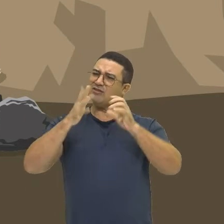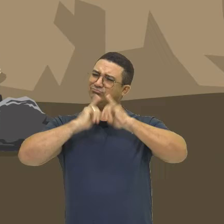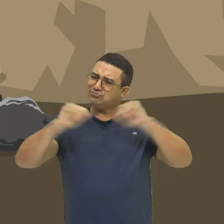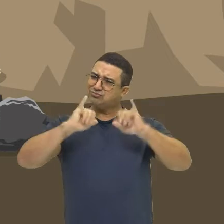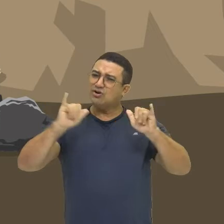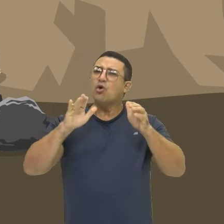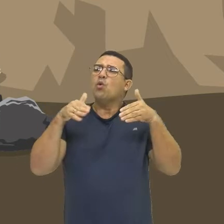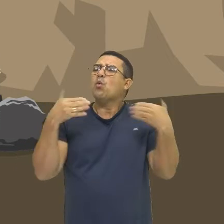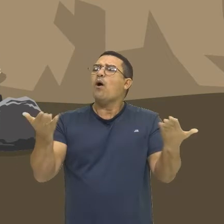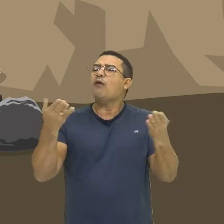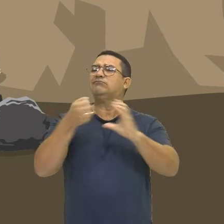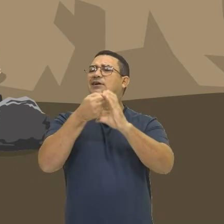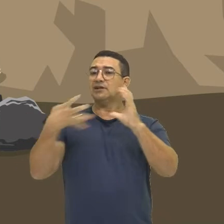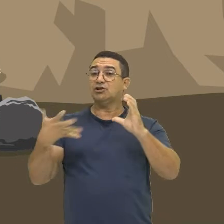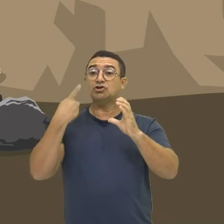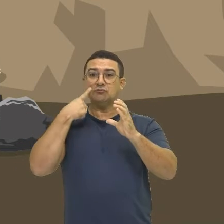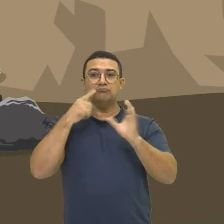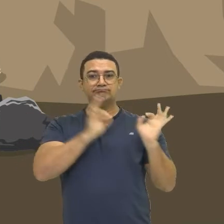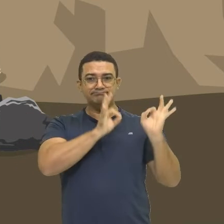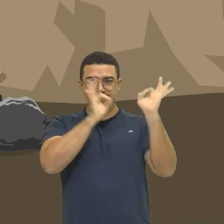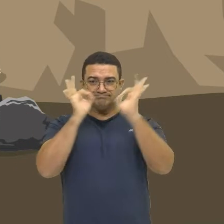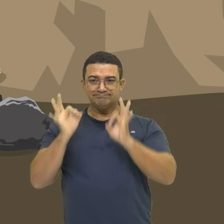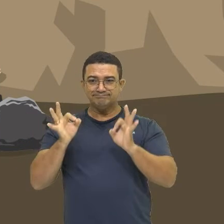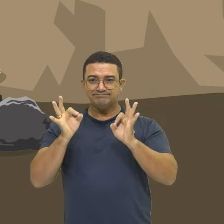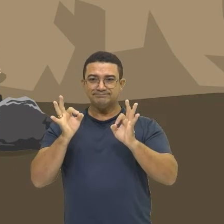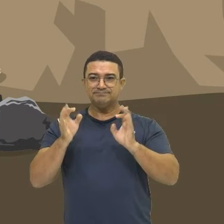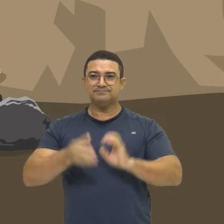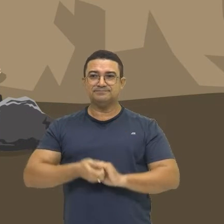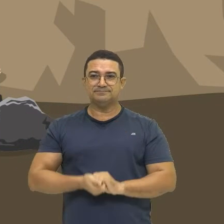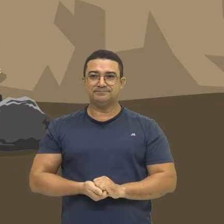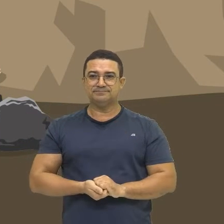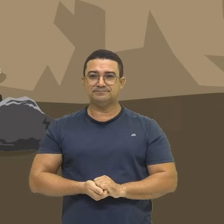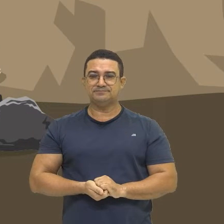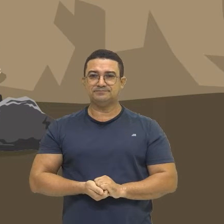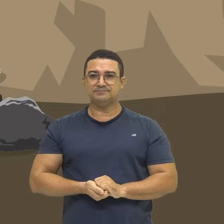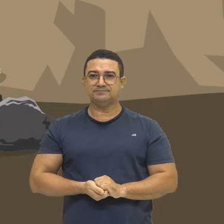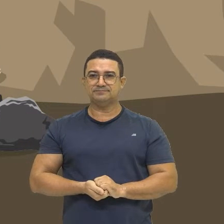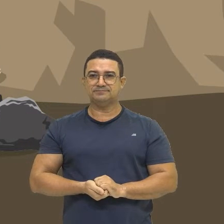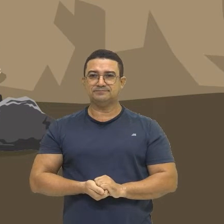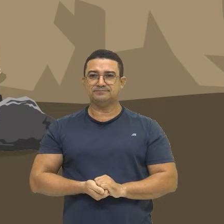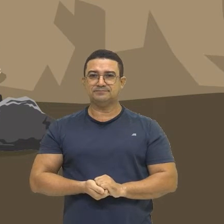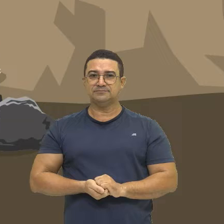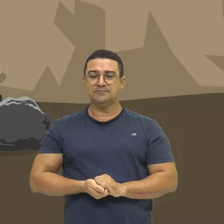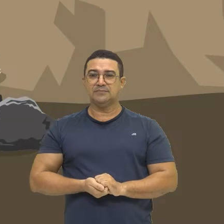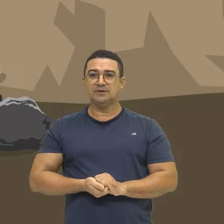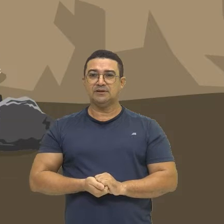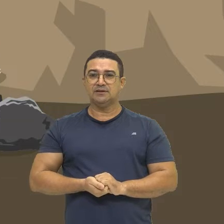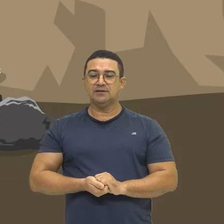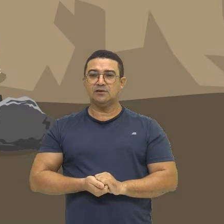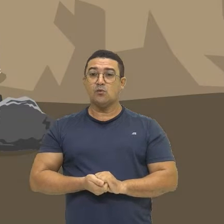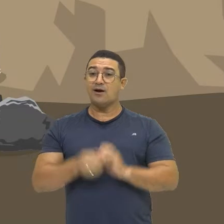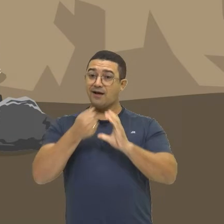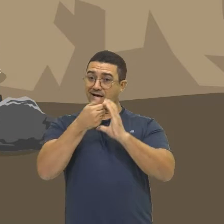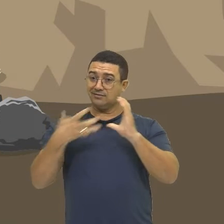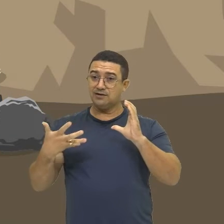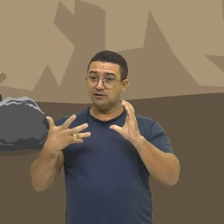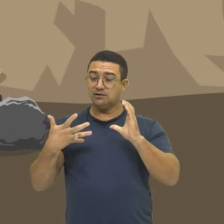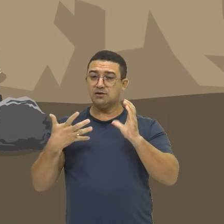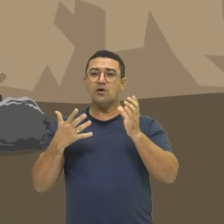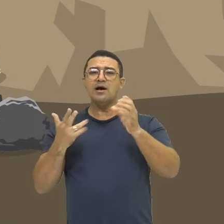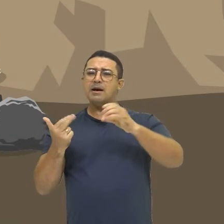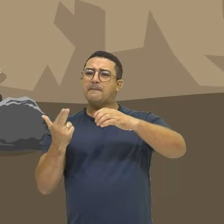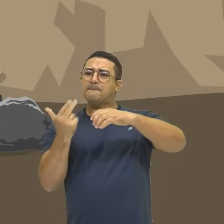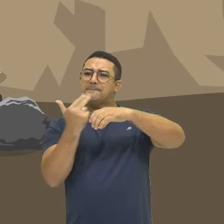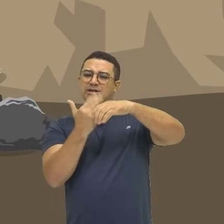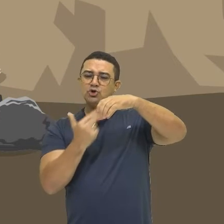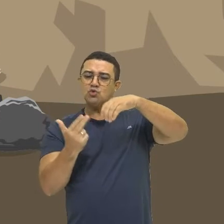essas características? Vamos ver? Vai apresentar aqui para vocês. Que diz o seguinte: as pinturas rupestres